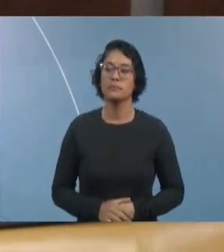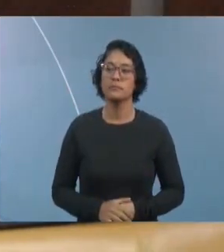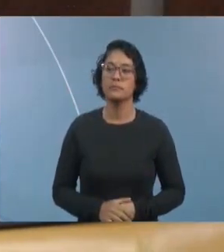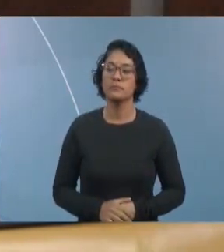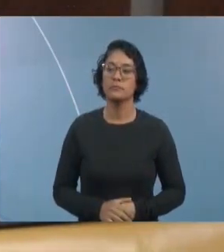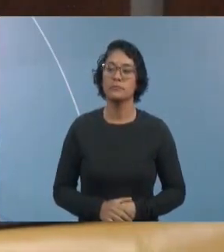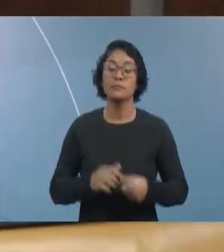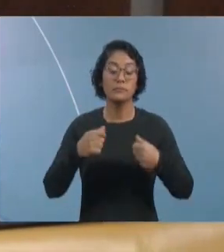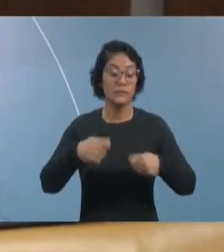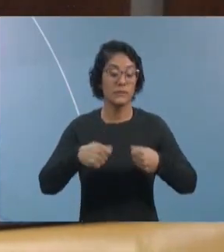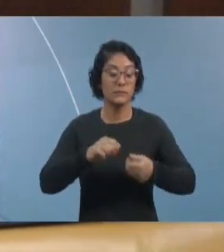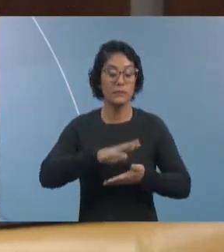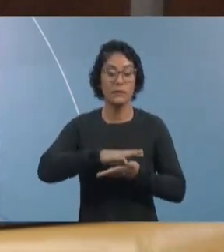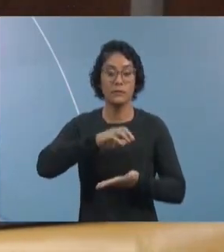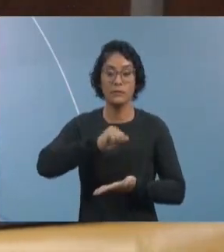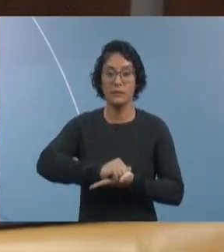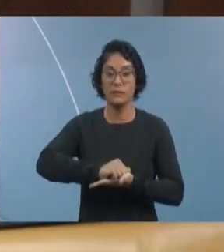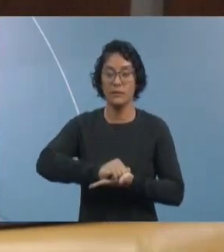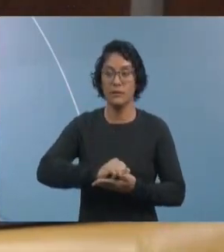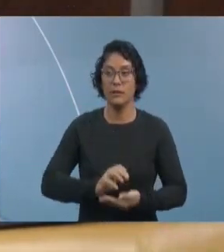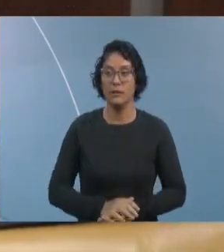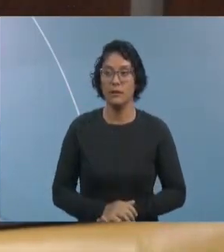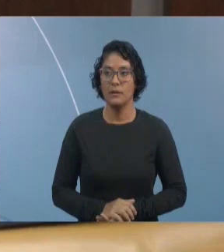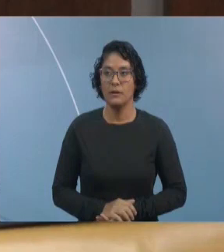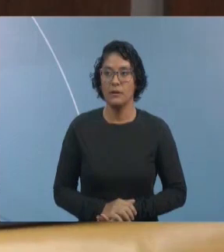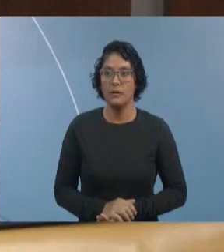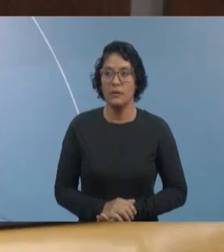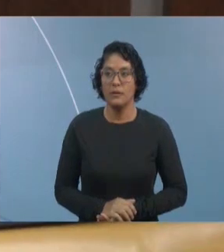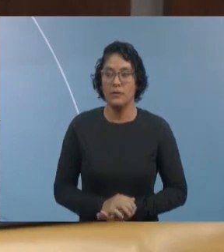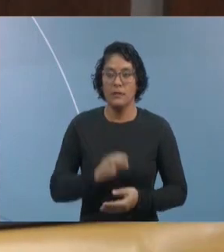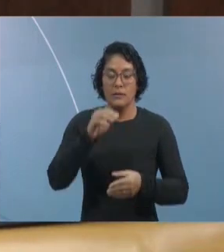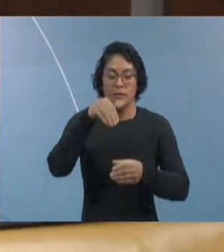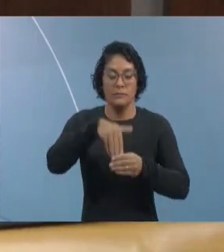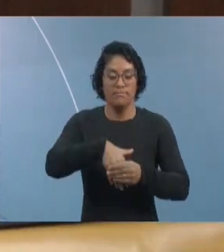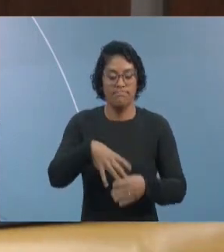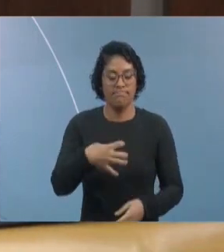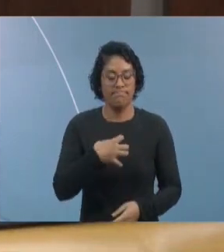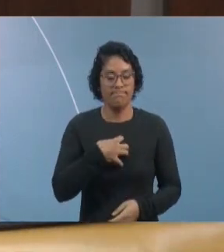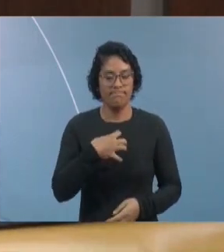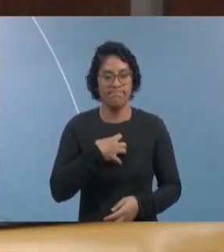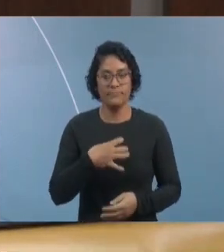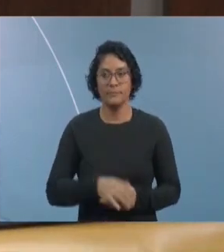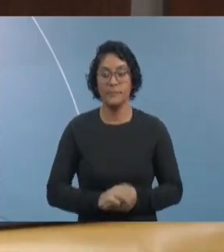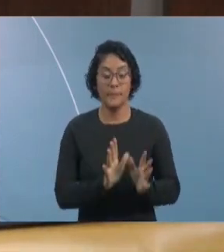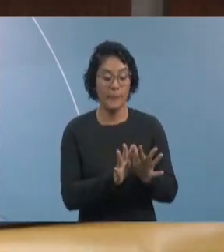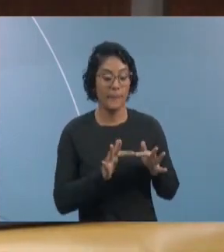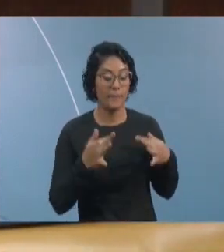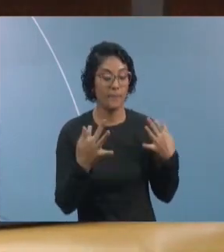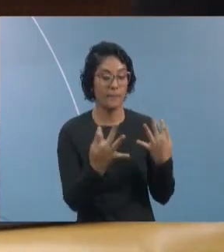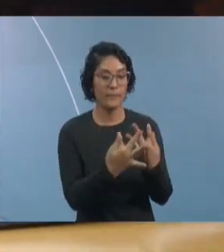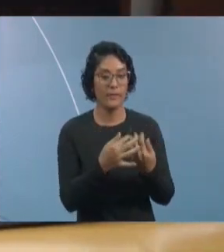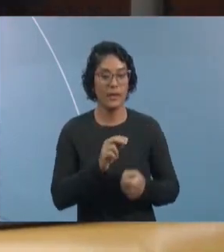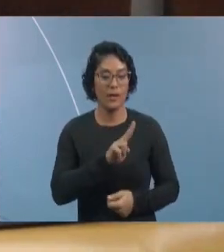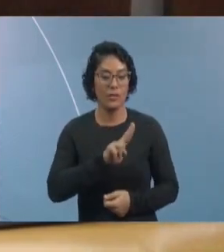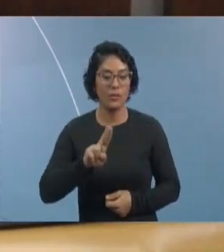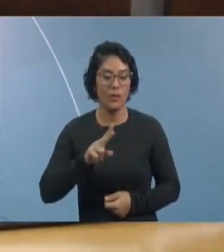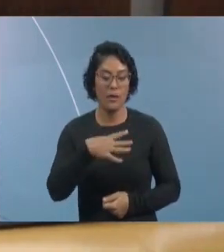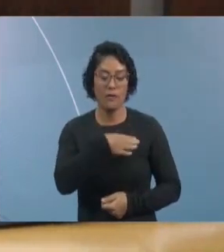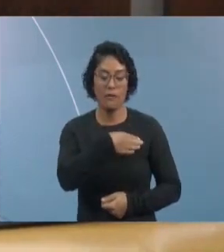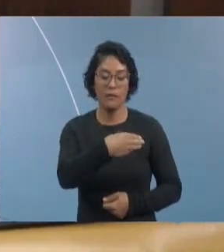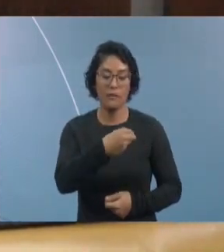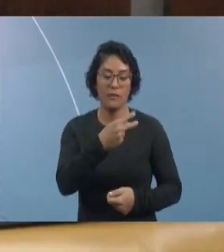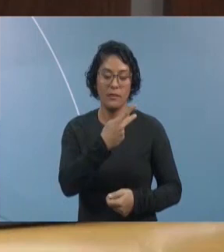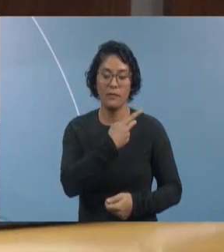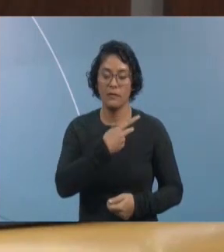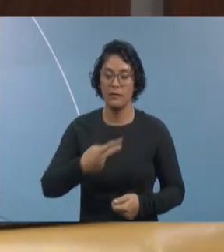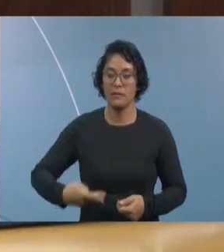preciso registrar um voto de profundo pesar aos familiares em nome da filha vereadora